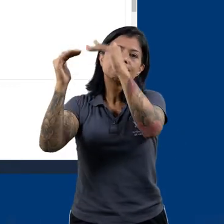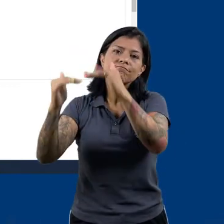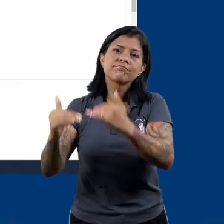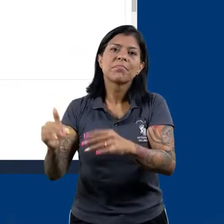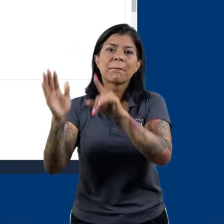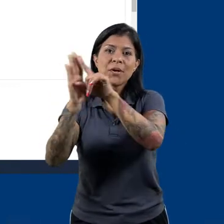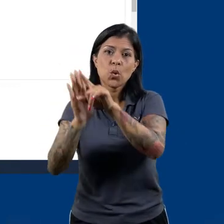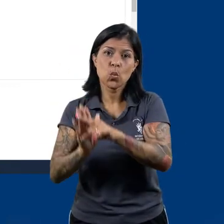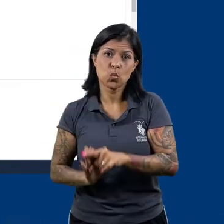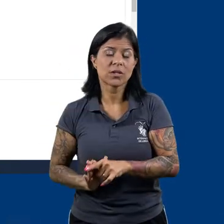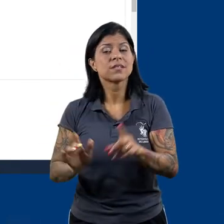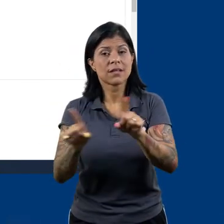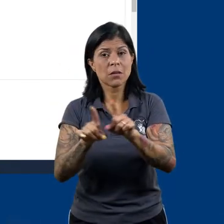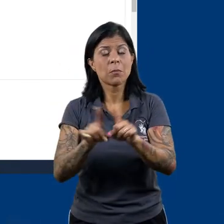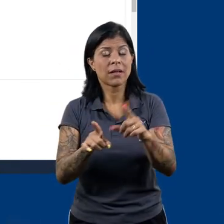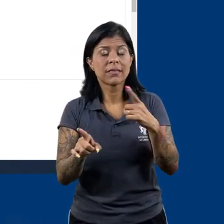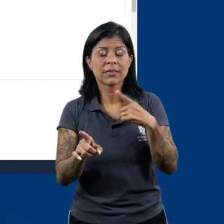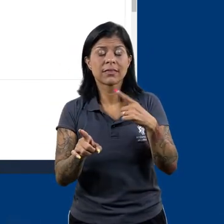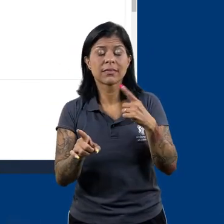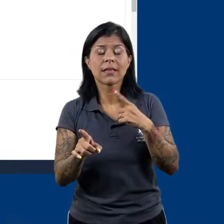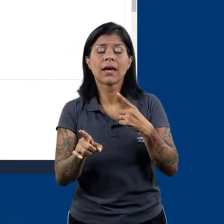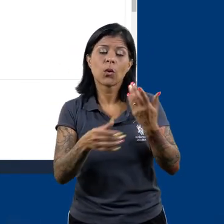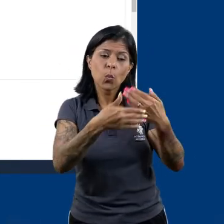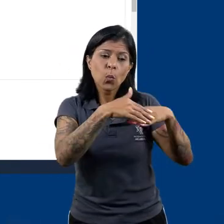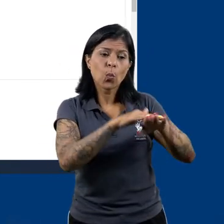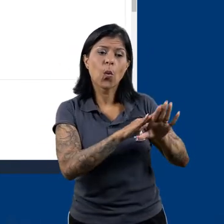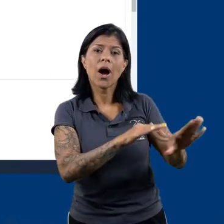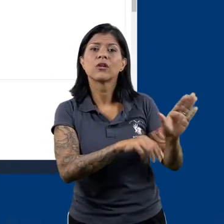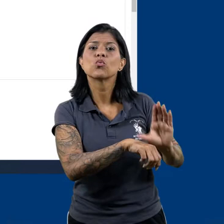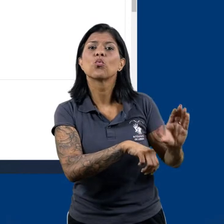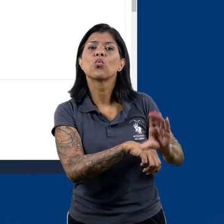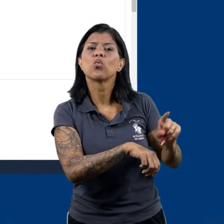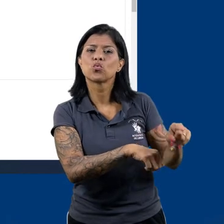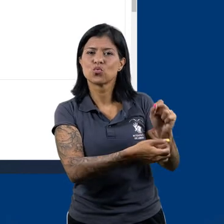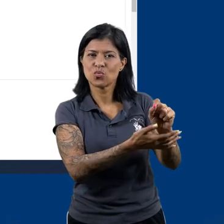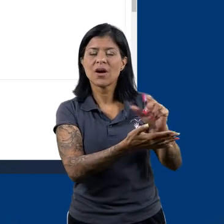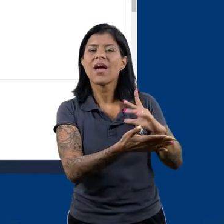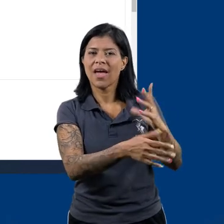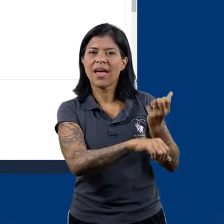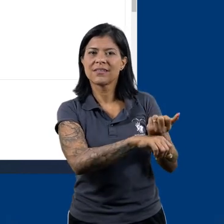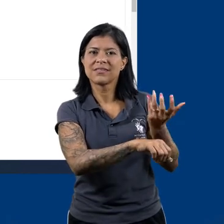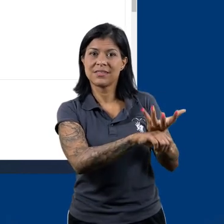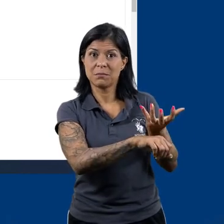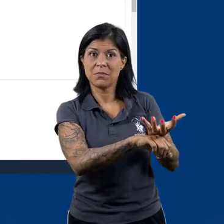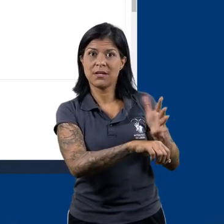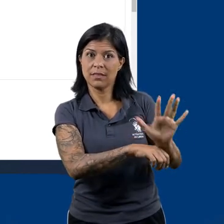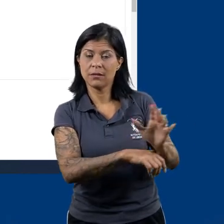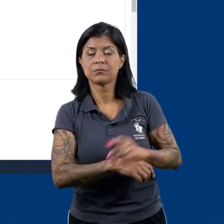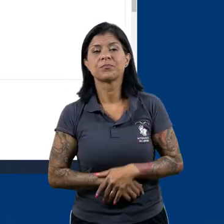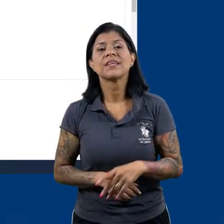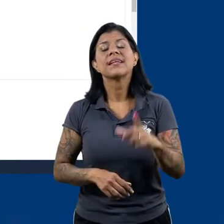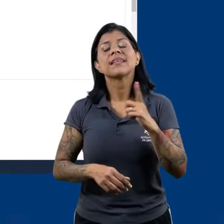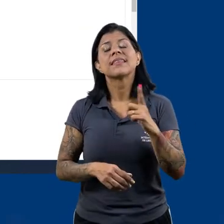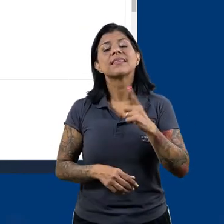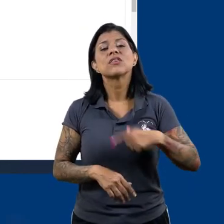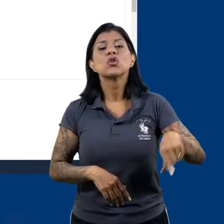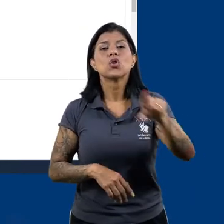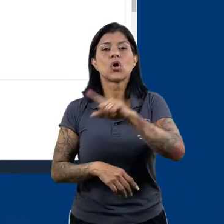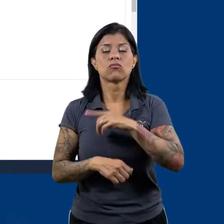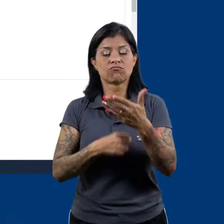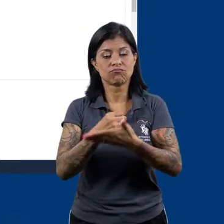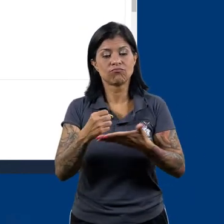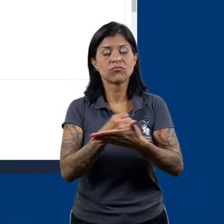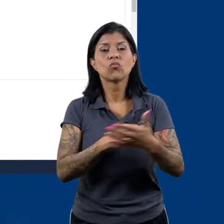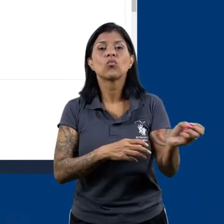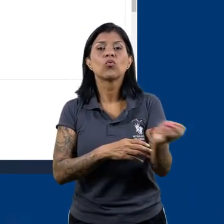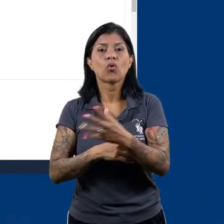este questionário E também temos o bloco questões do curso ou saber é parente na categoria